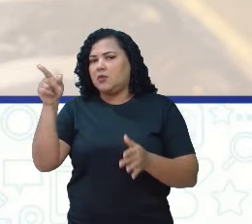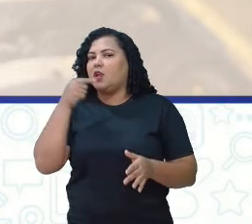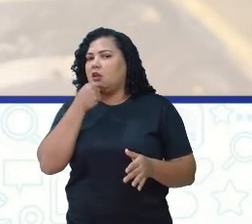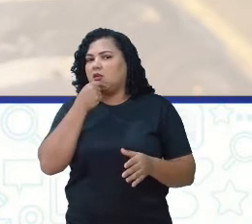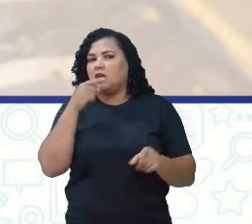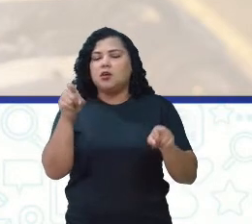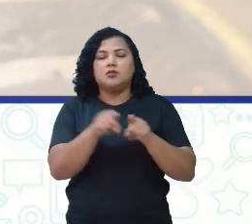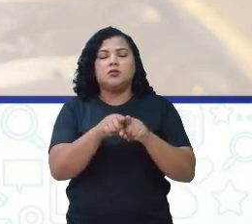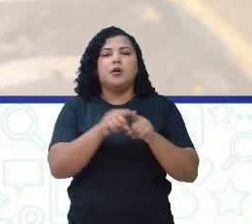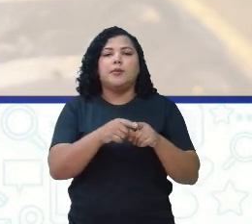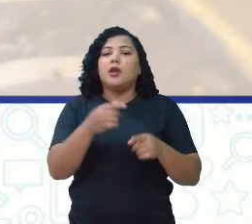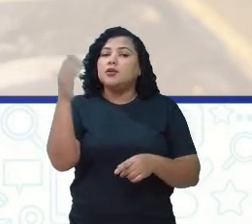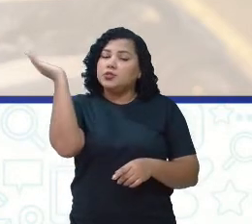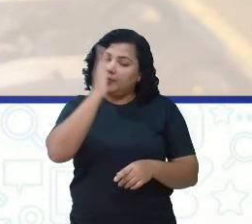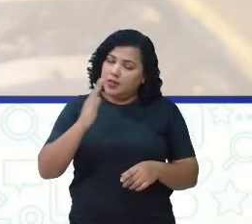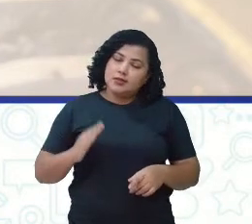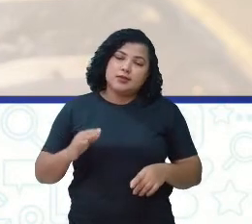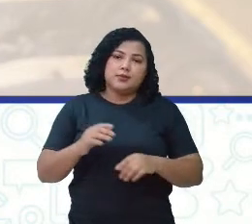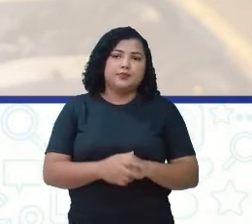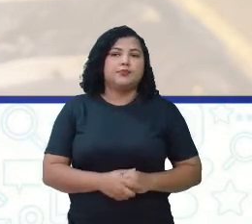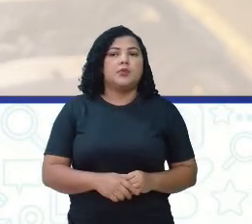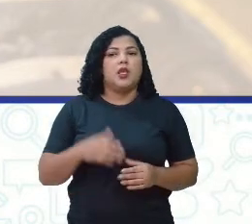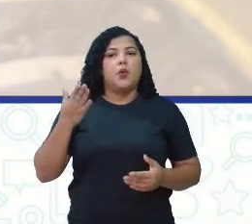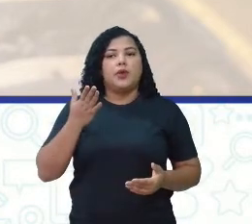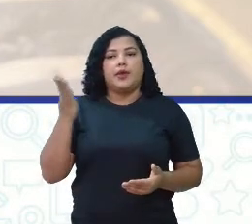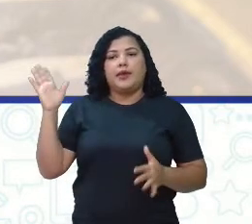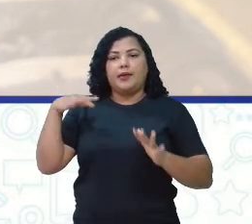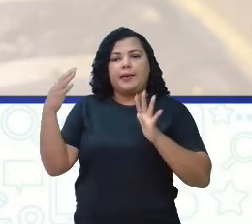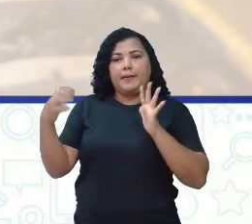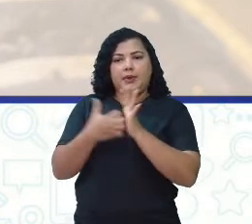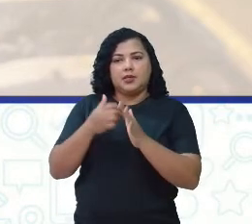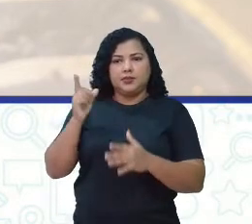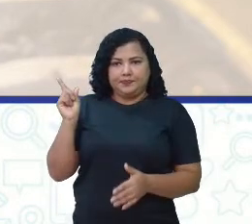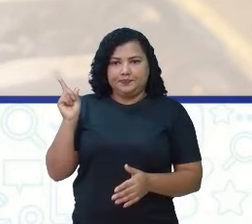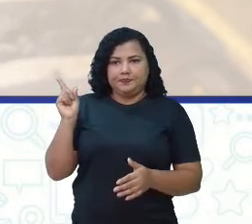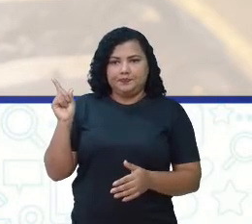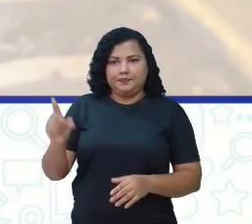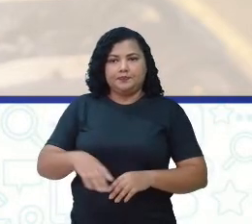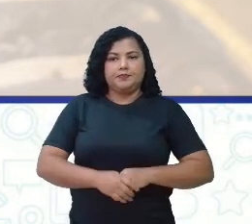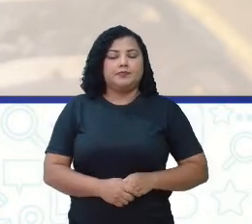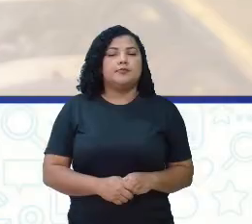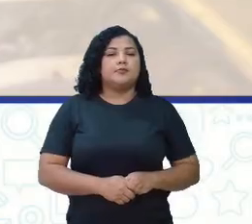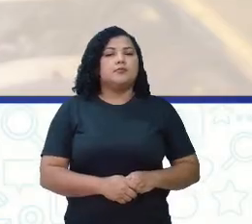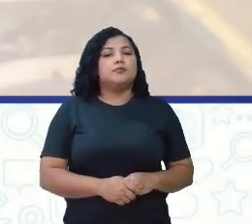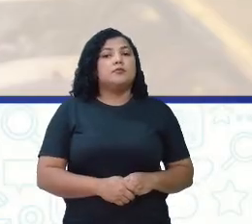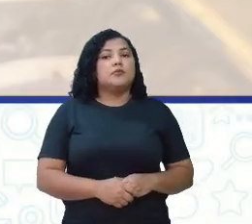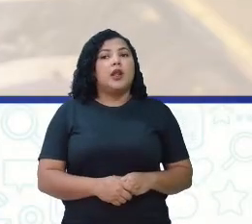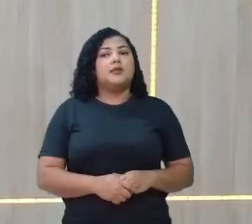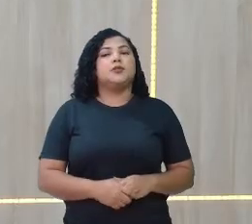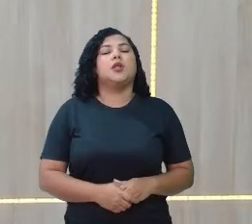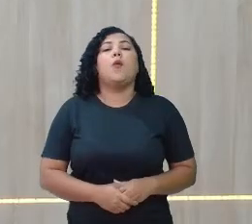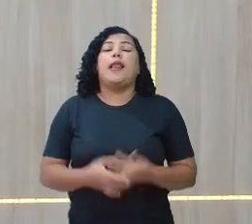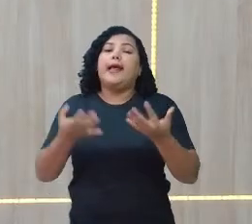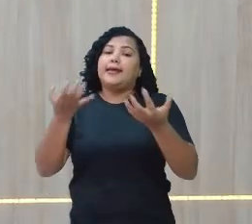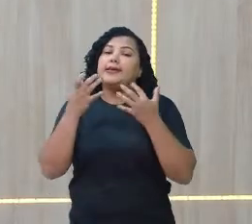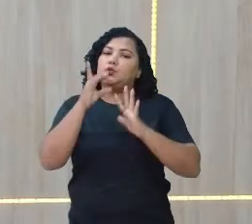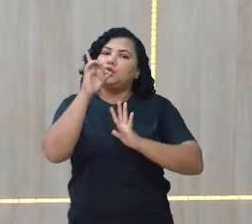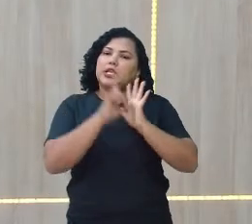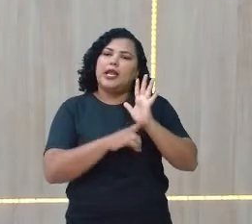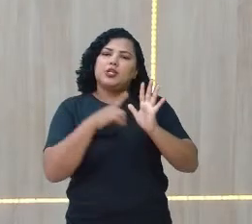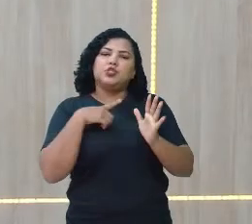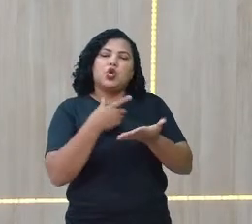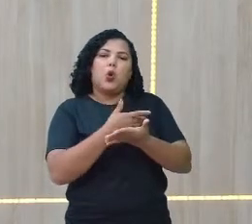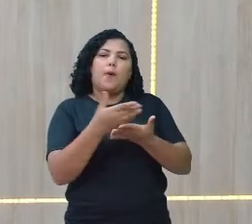é a Brazilian Street Highway Company Limited, né? Ela solicitou o direito justamente de explorar